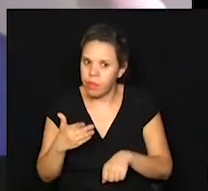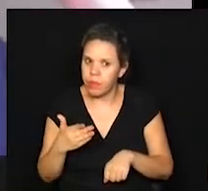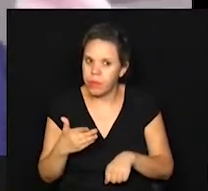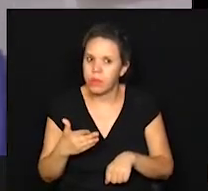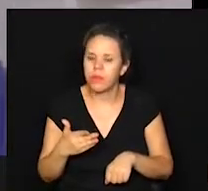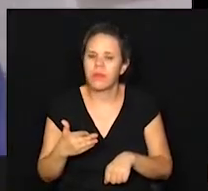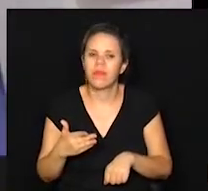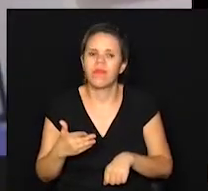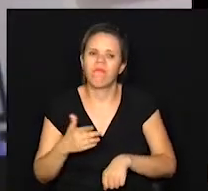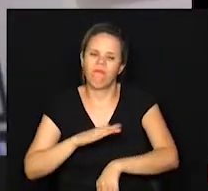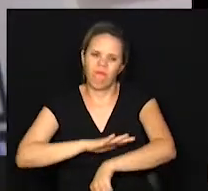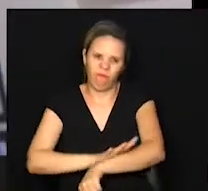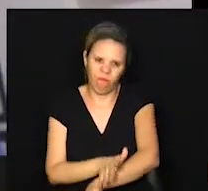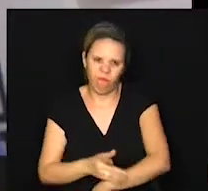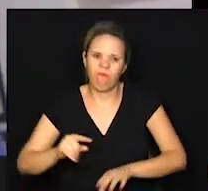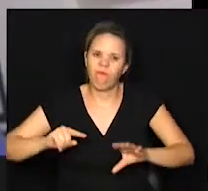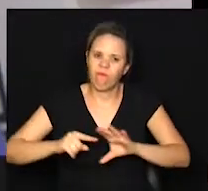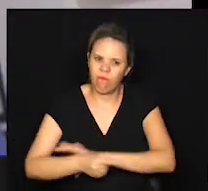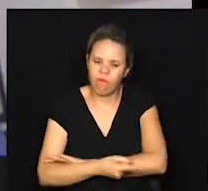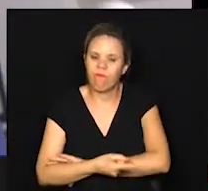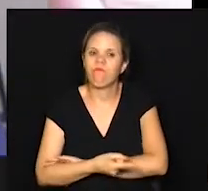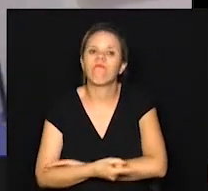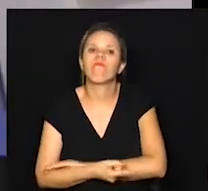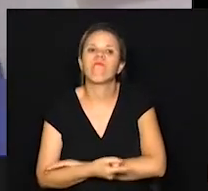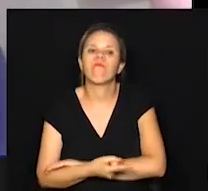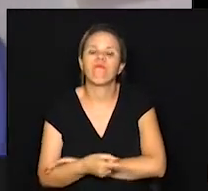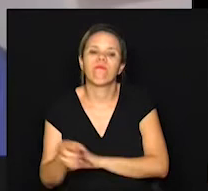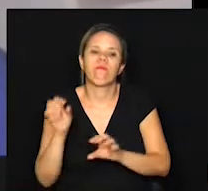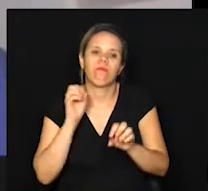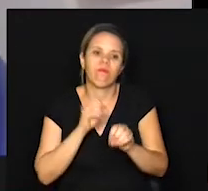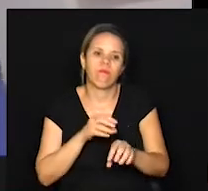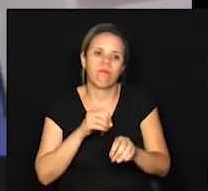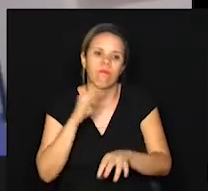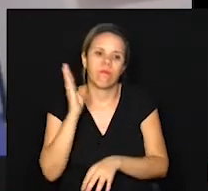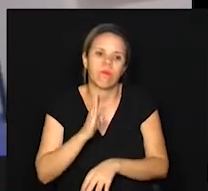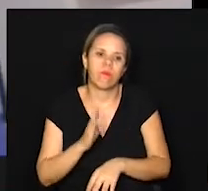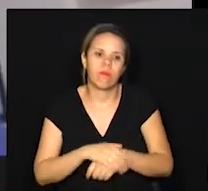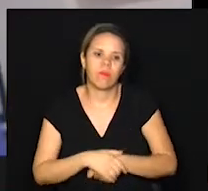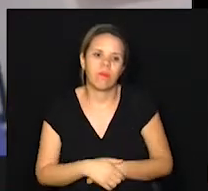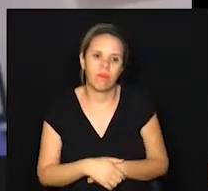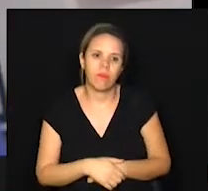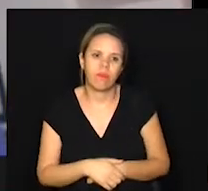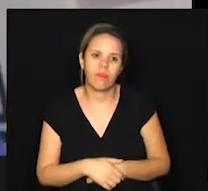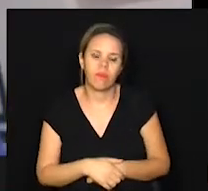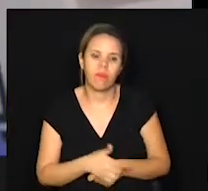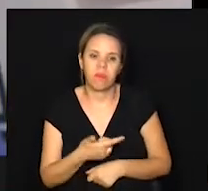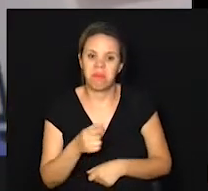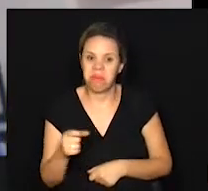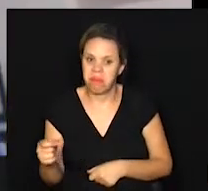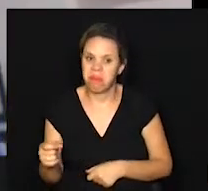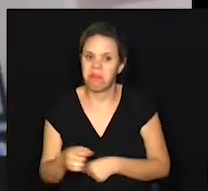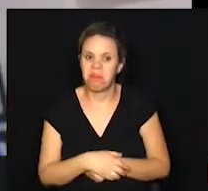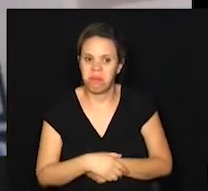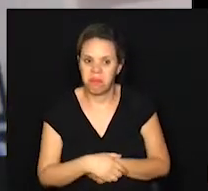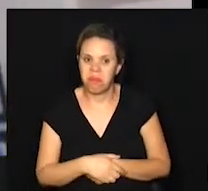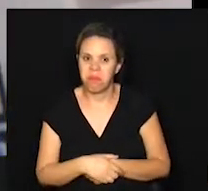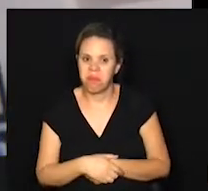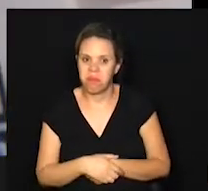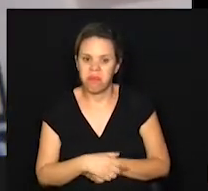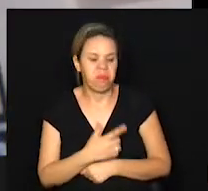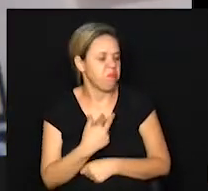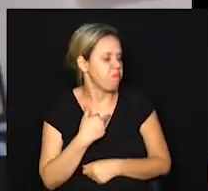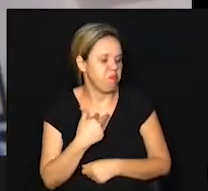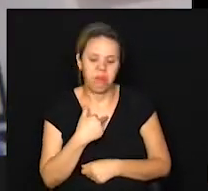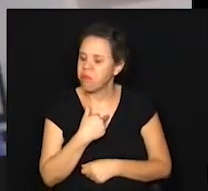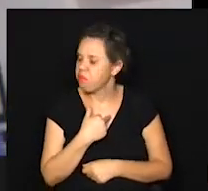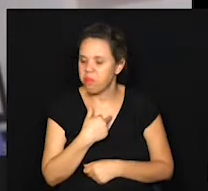racistas profundas na educação brasileira, em pleno 2020. Algo que não pode